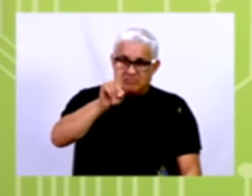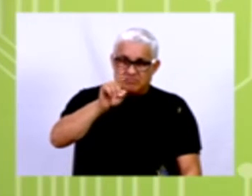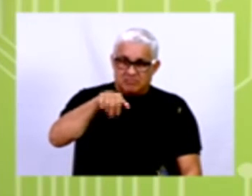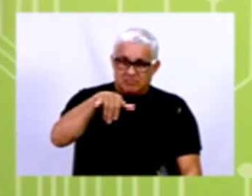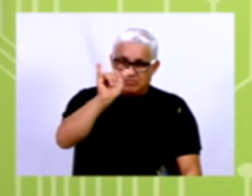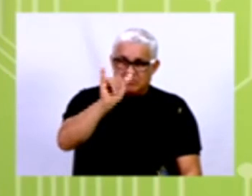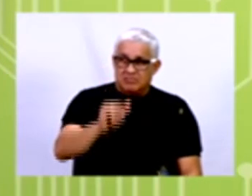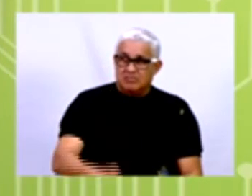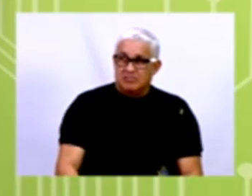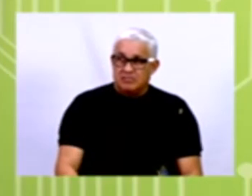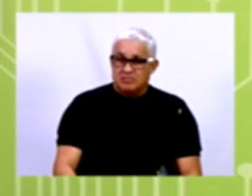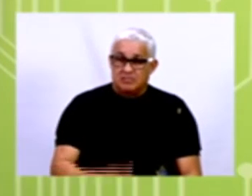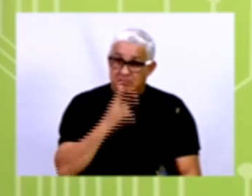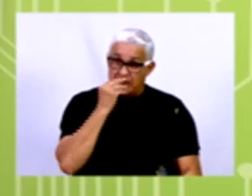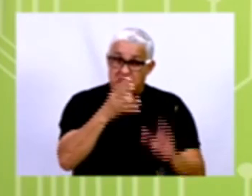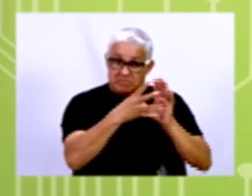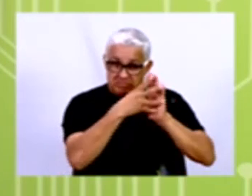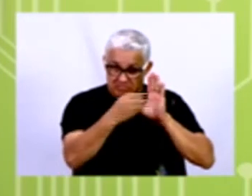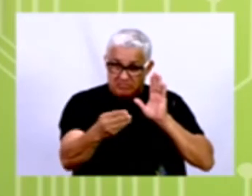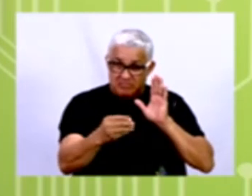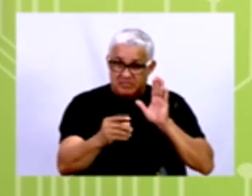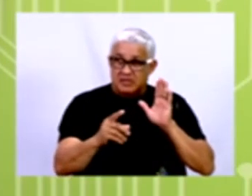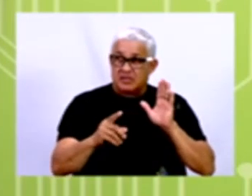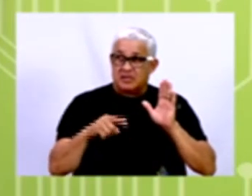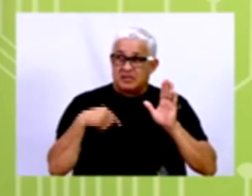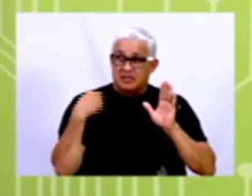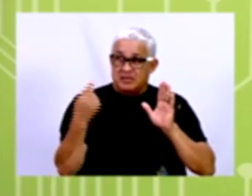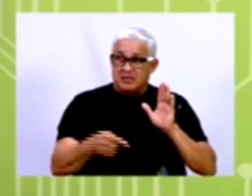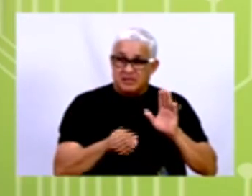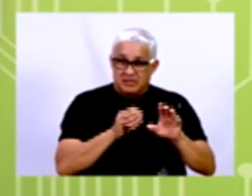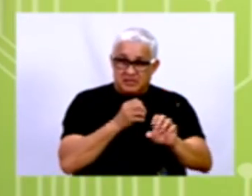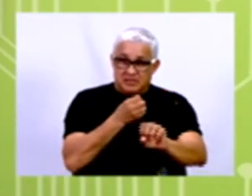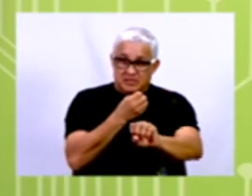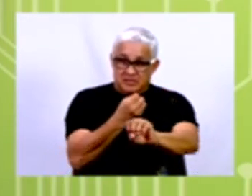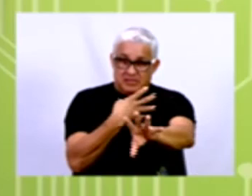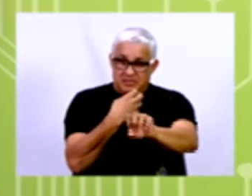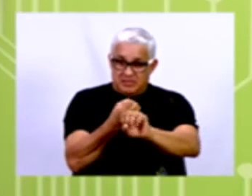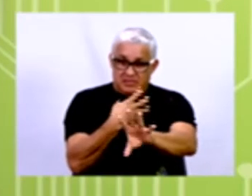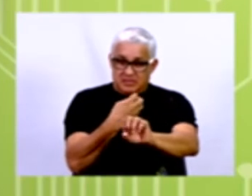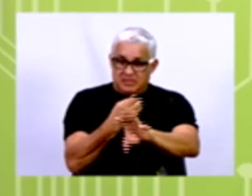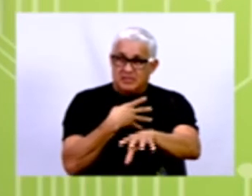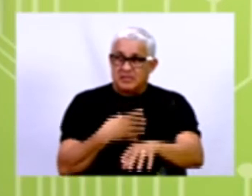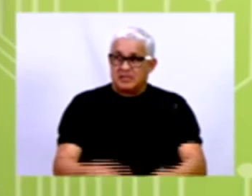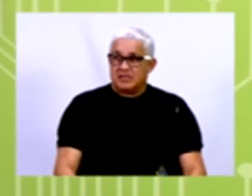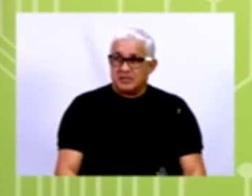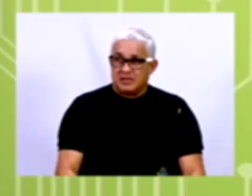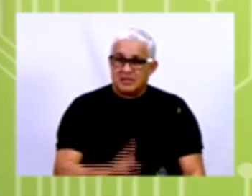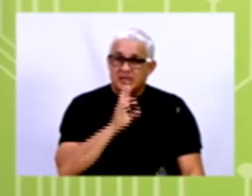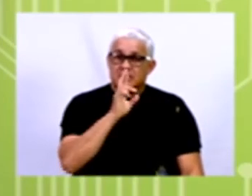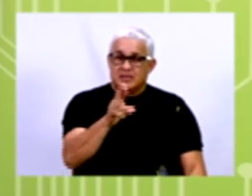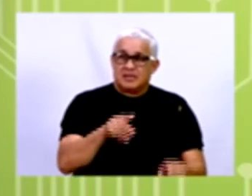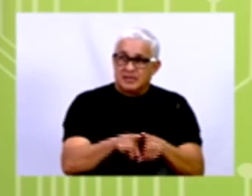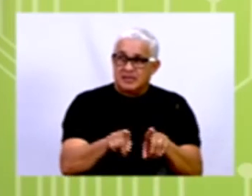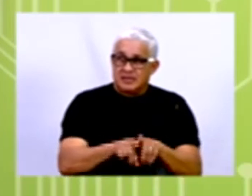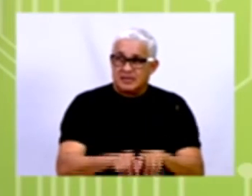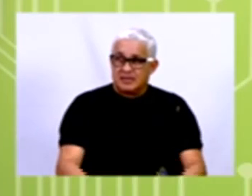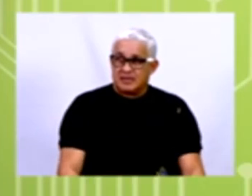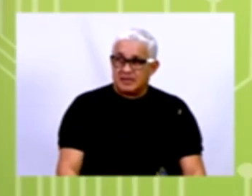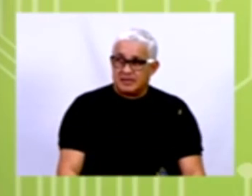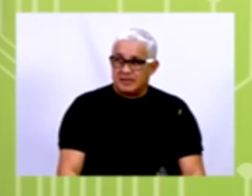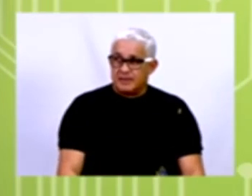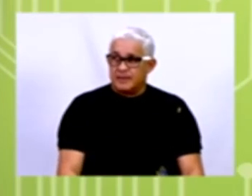Provavelmente ela será padrão para as nossas... pode servir como referência para as mais respostas a questões como